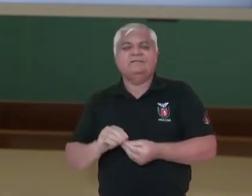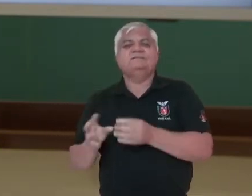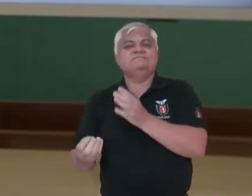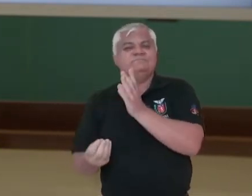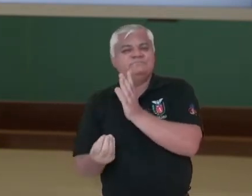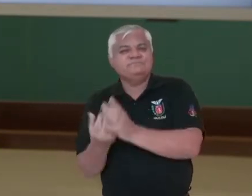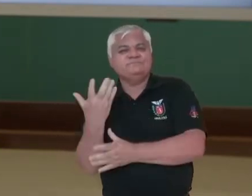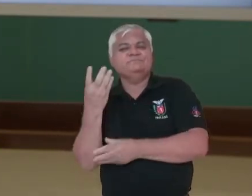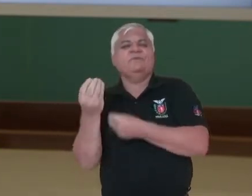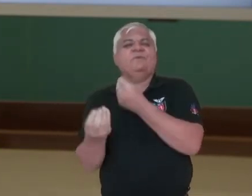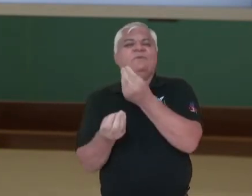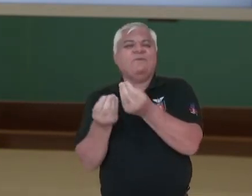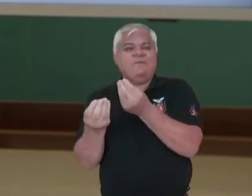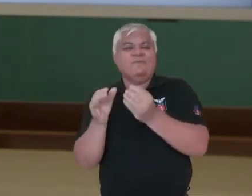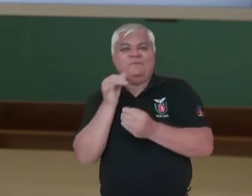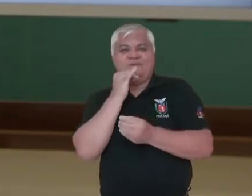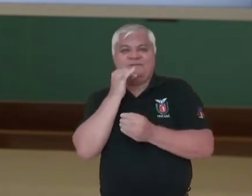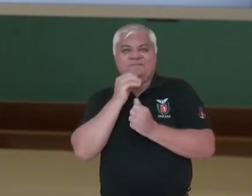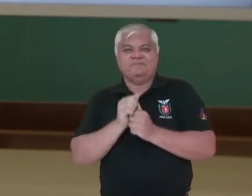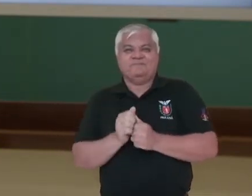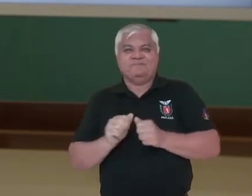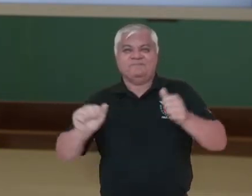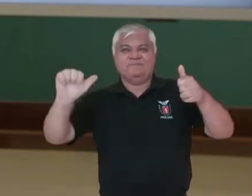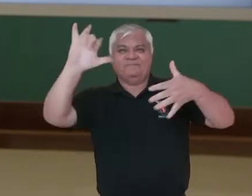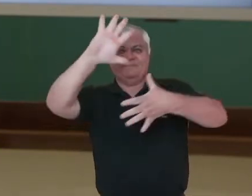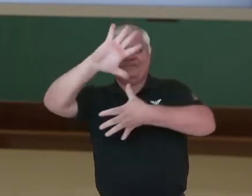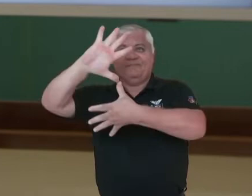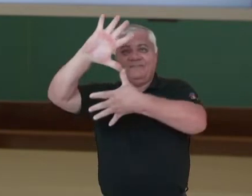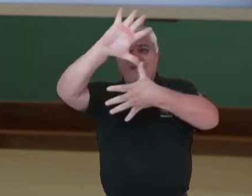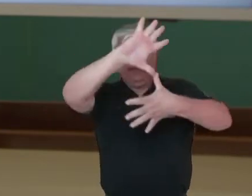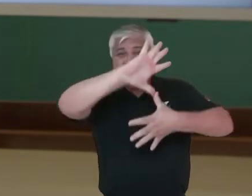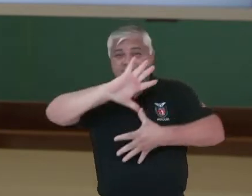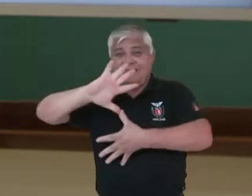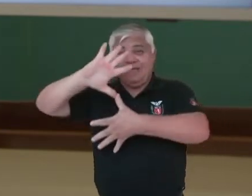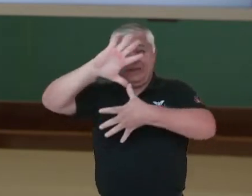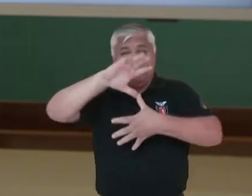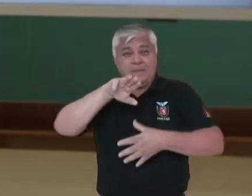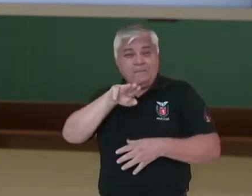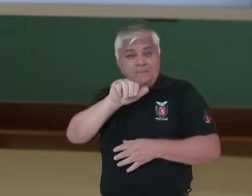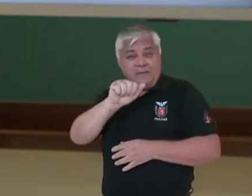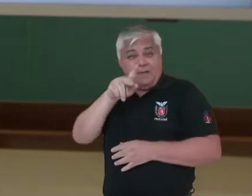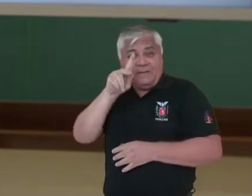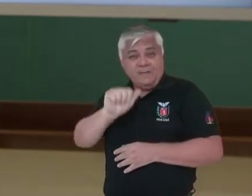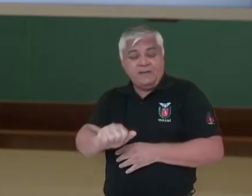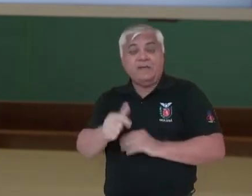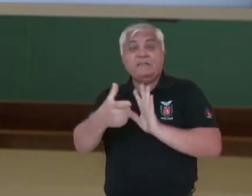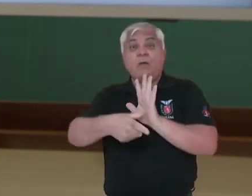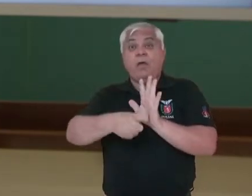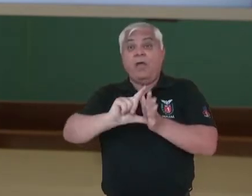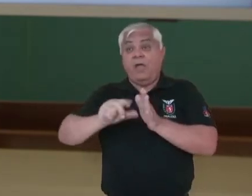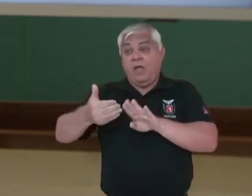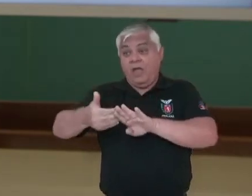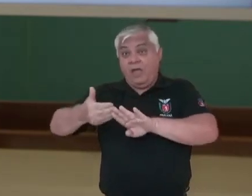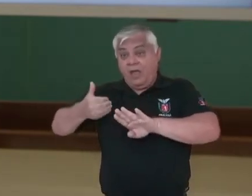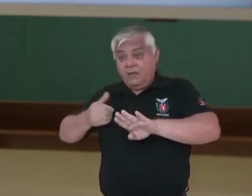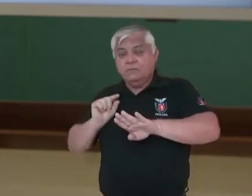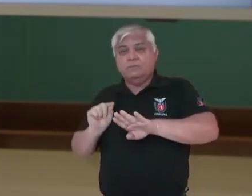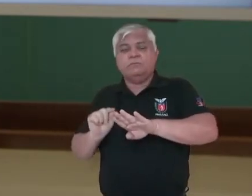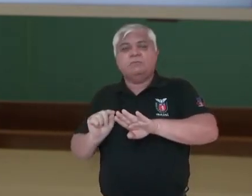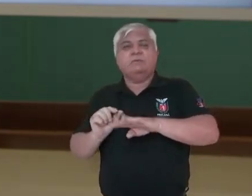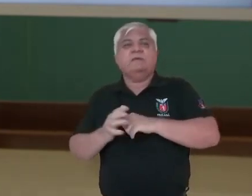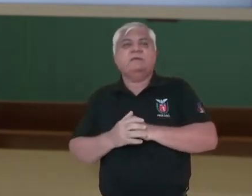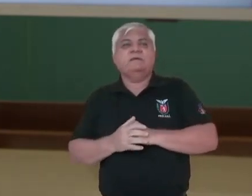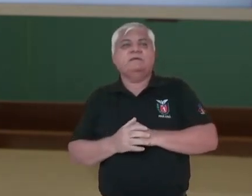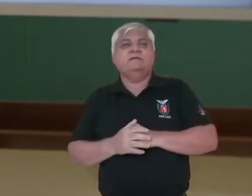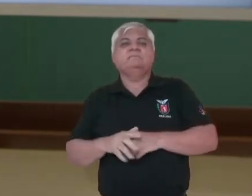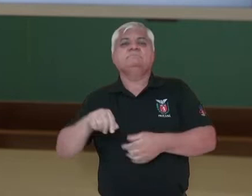formação a partir dos mapas. Então, antes da chegada dos colonizadores, do início da formação do território, eles